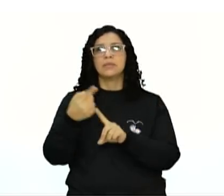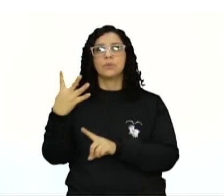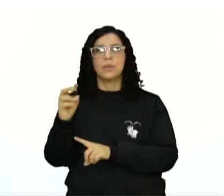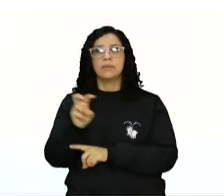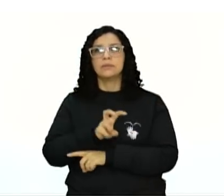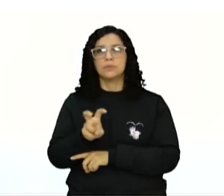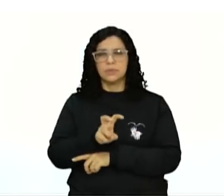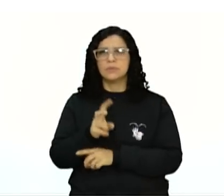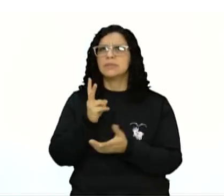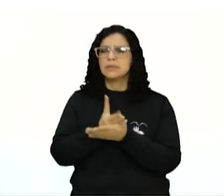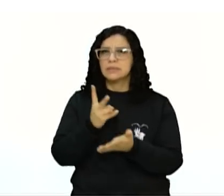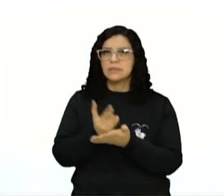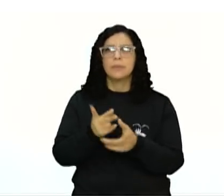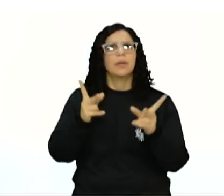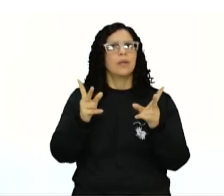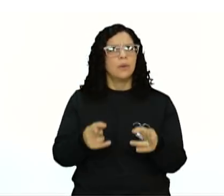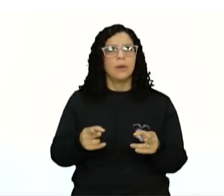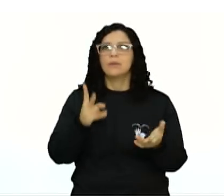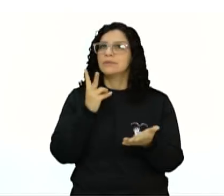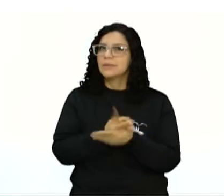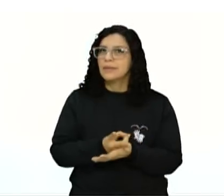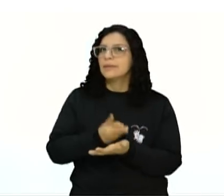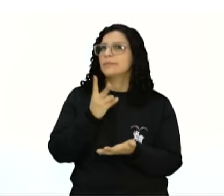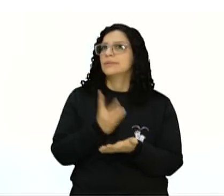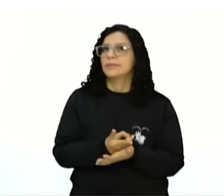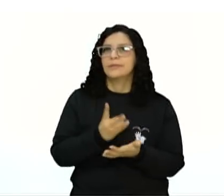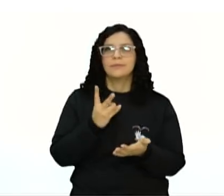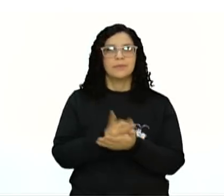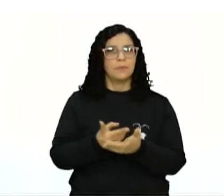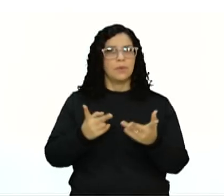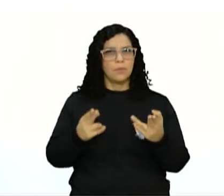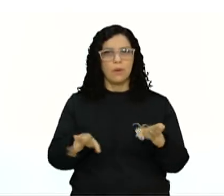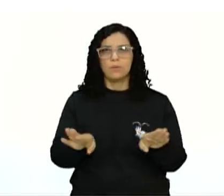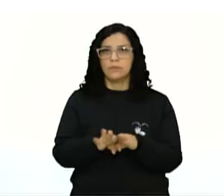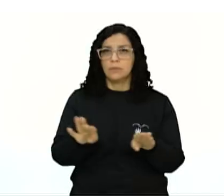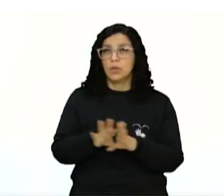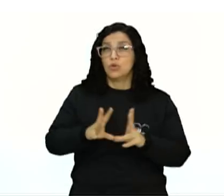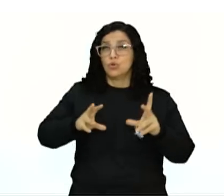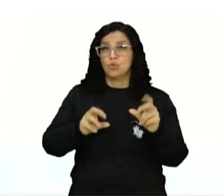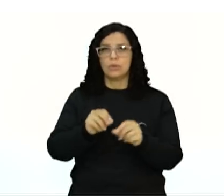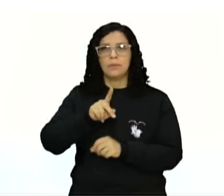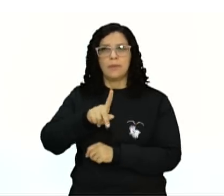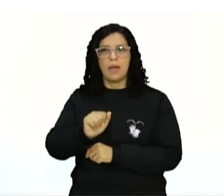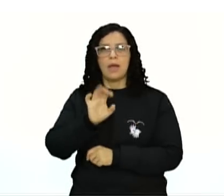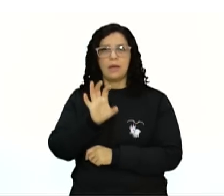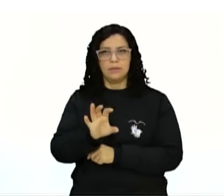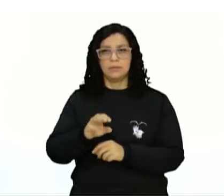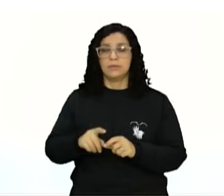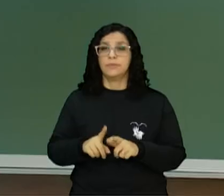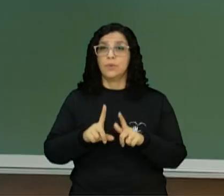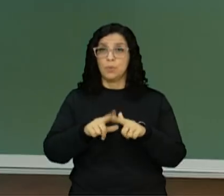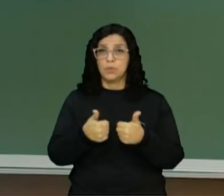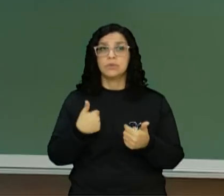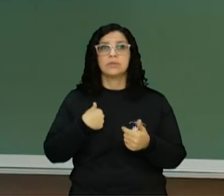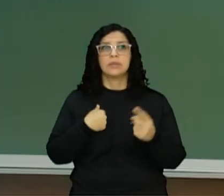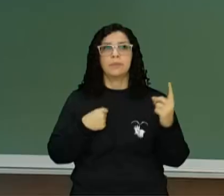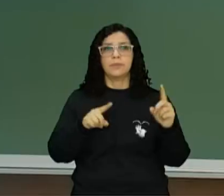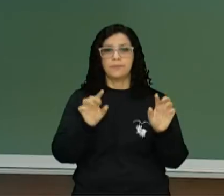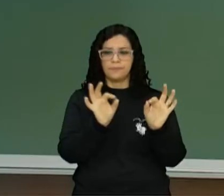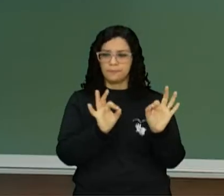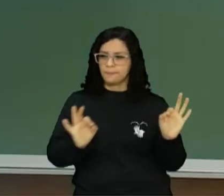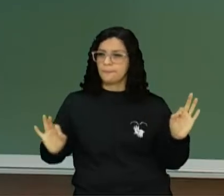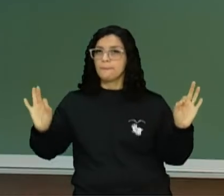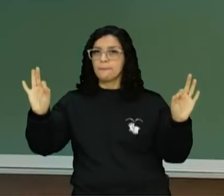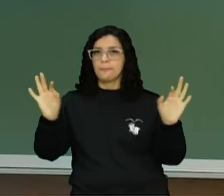40, 55. Sempre vai dar o mesmo resultado. Em toda PA, certo? A soma dos termos